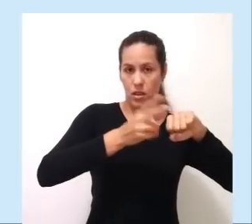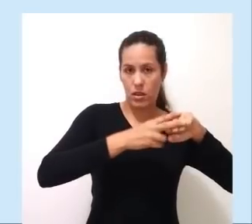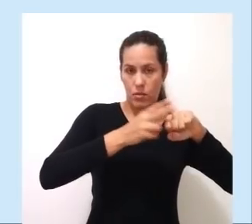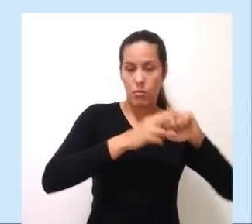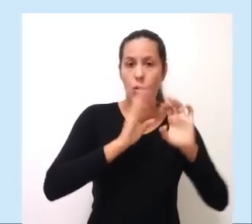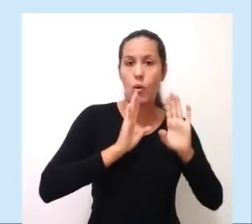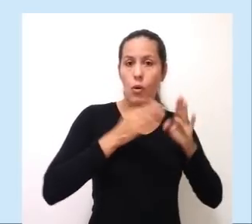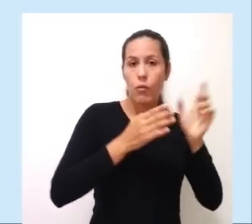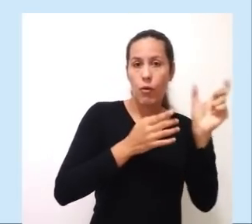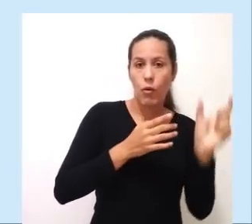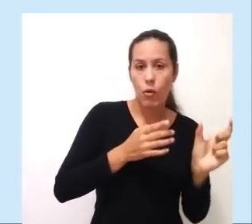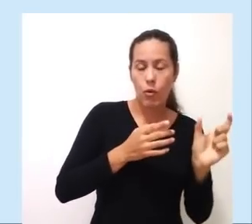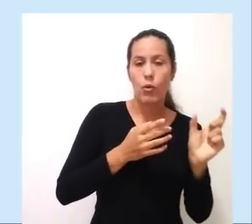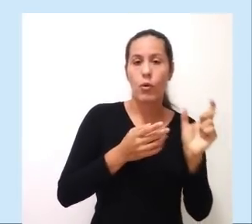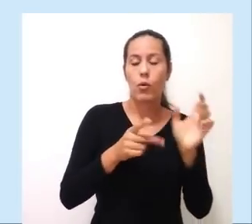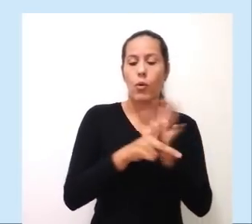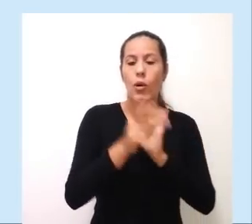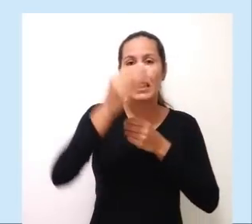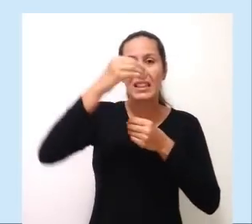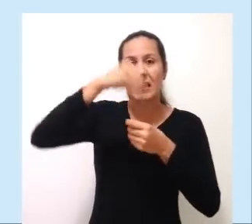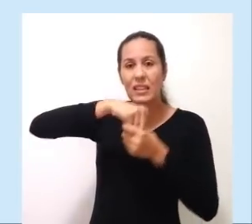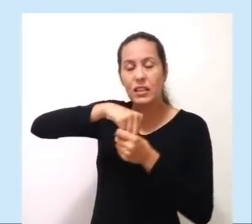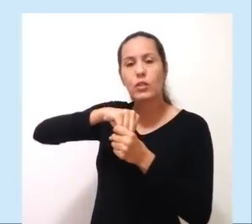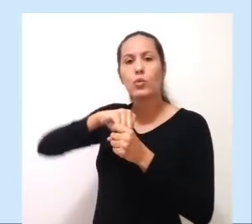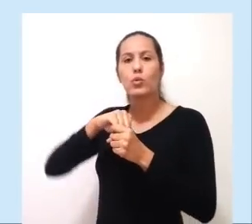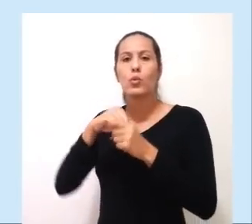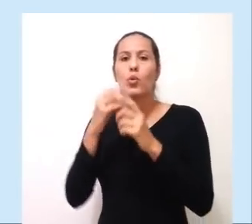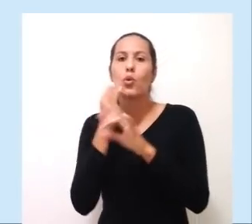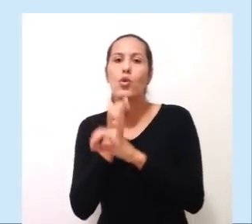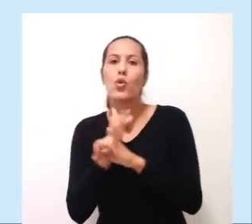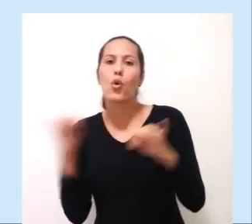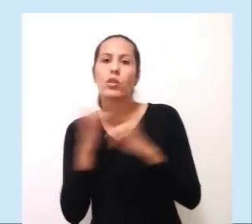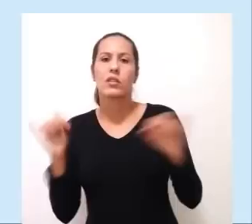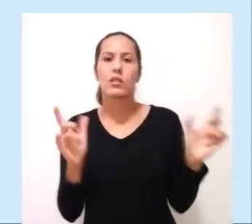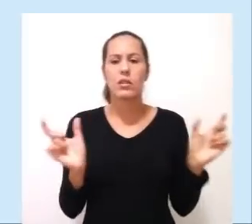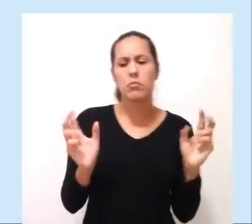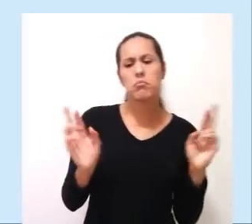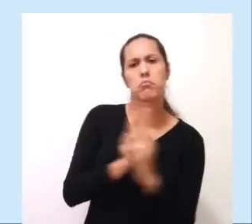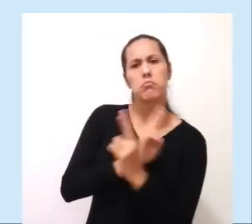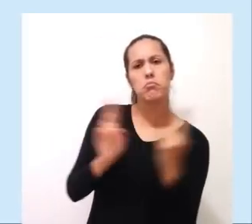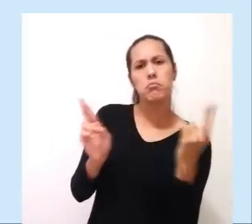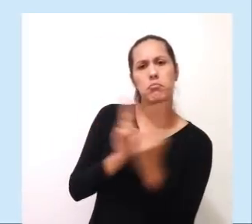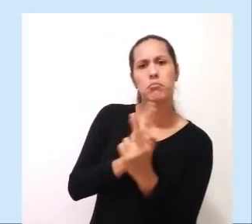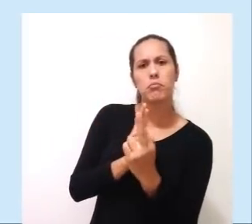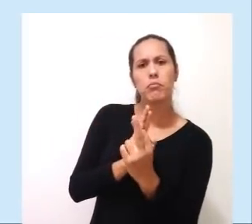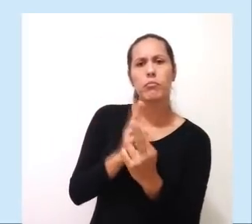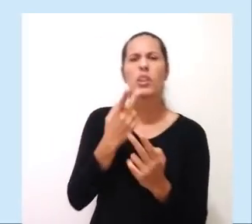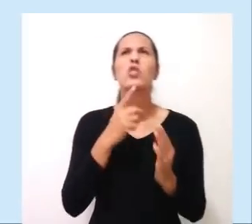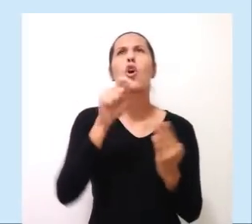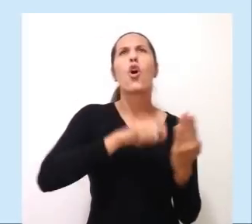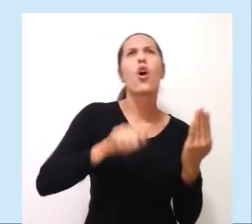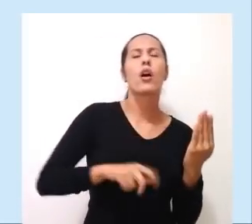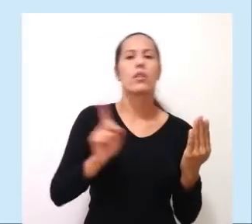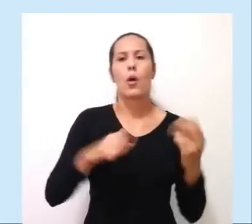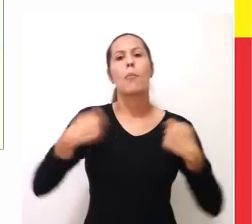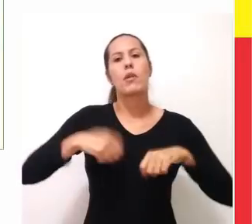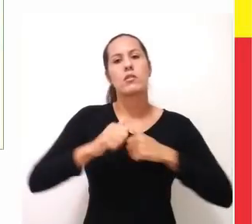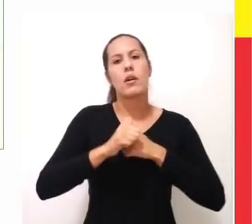da notícia. Essa relação não é só escrever por escrever. Há um padrão a